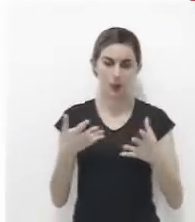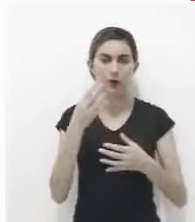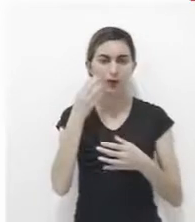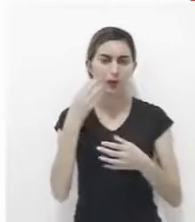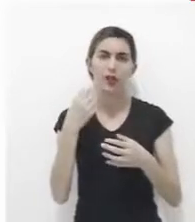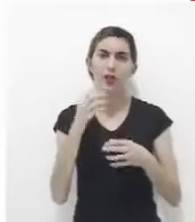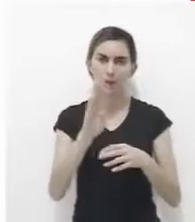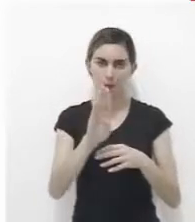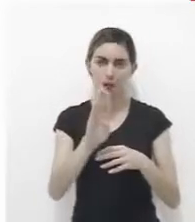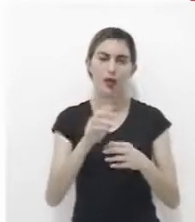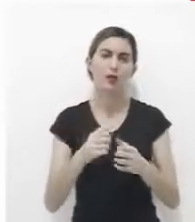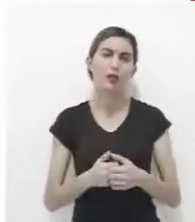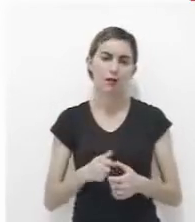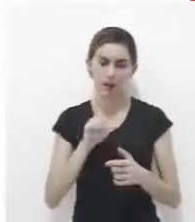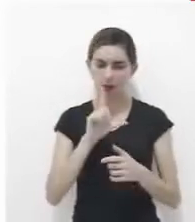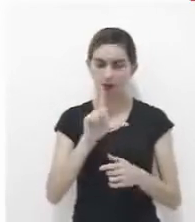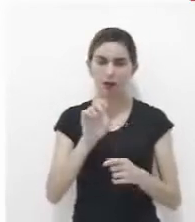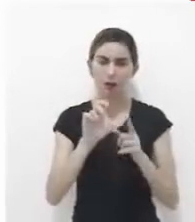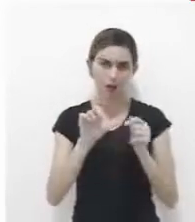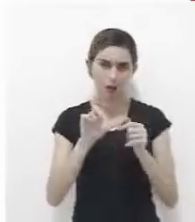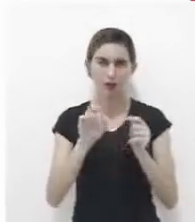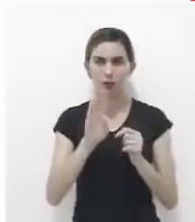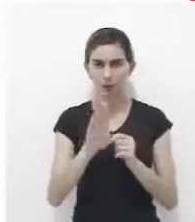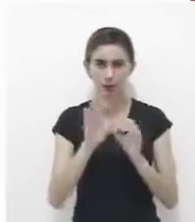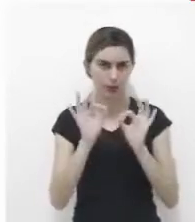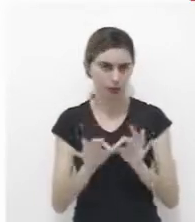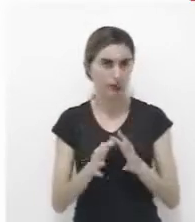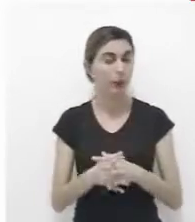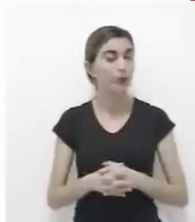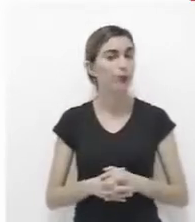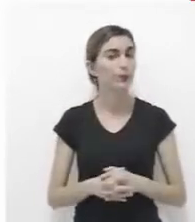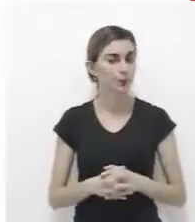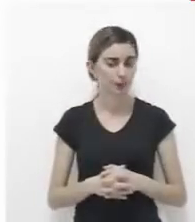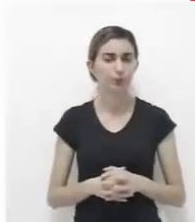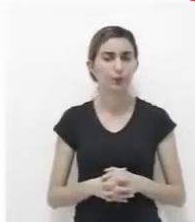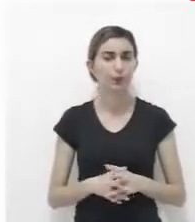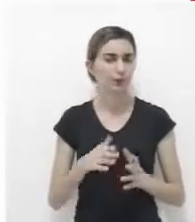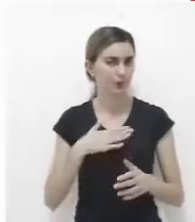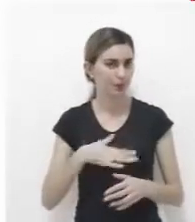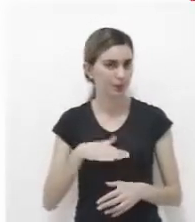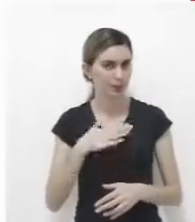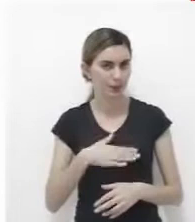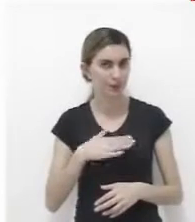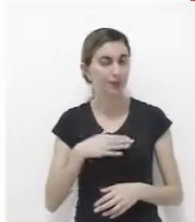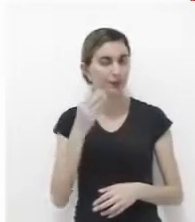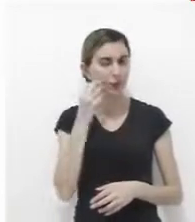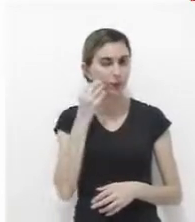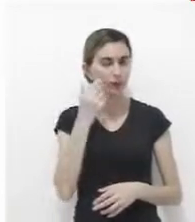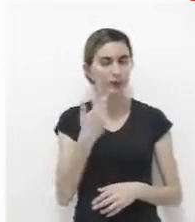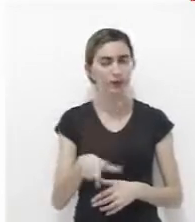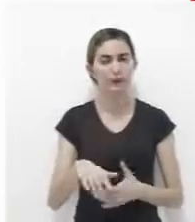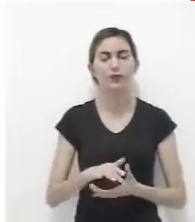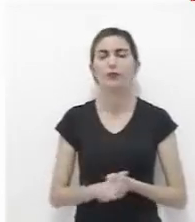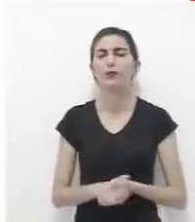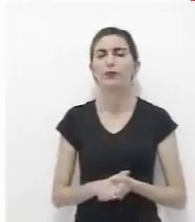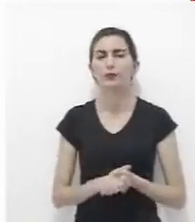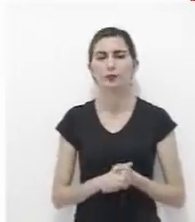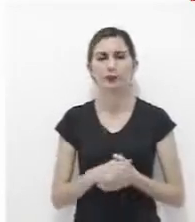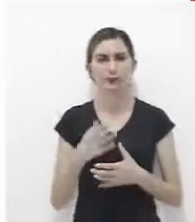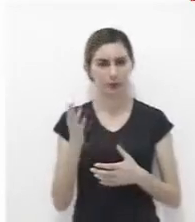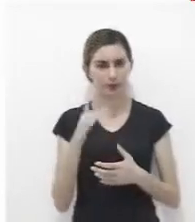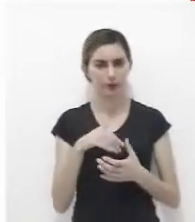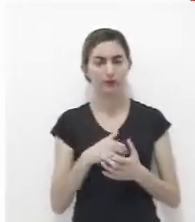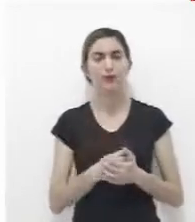incorreto também. Alternativa, então, B. Tá joia? Beleza? Tranquilão? Legal. Vamos ver outra questão